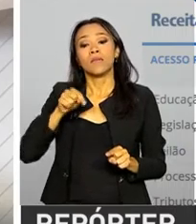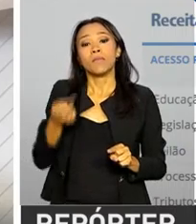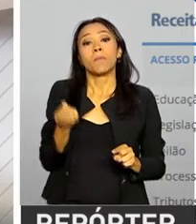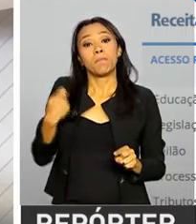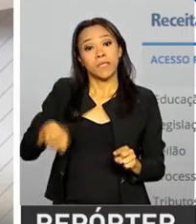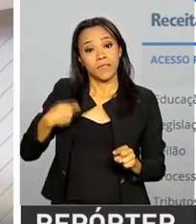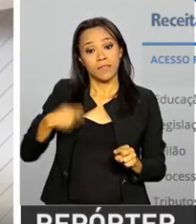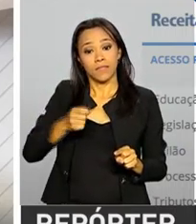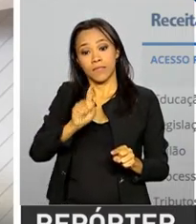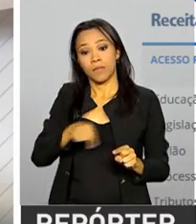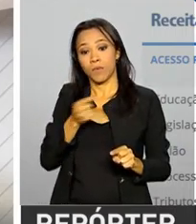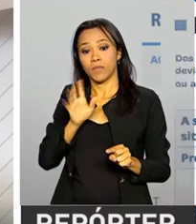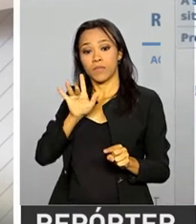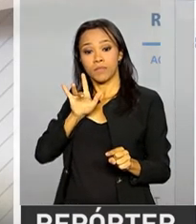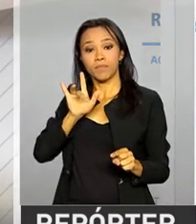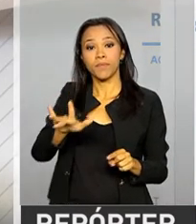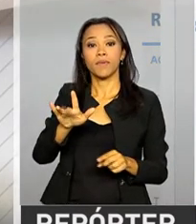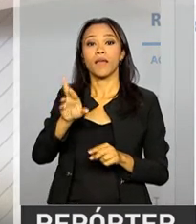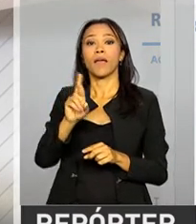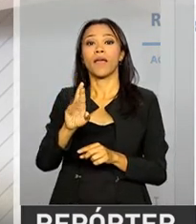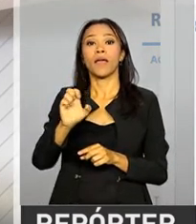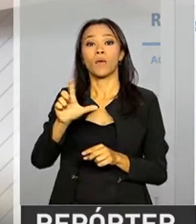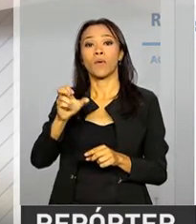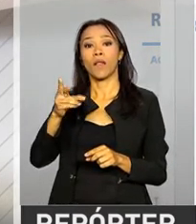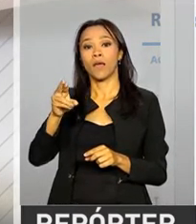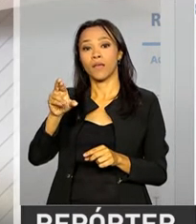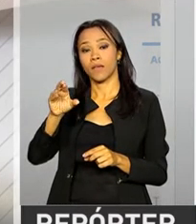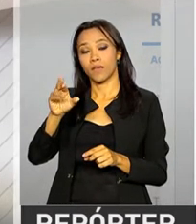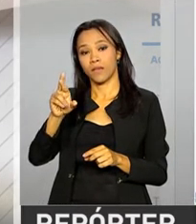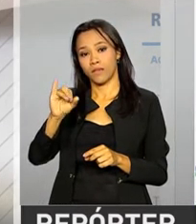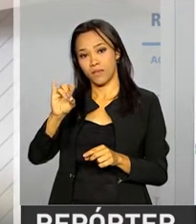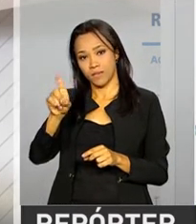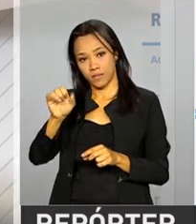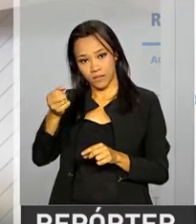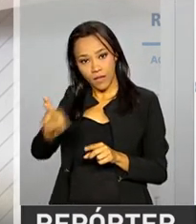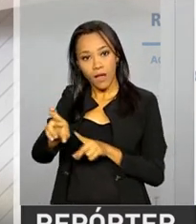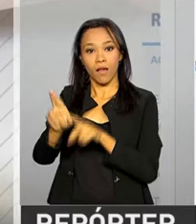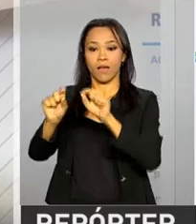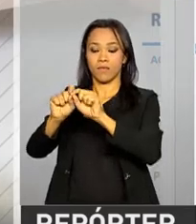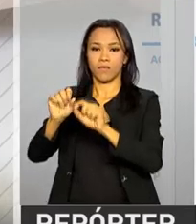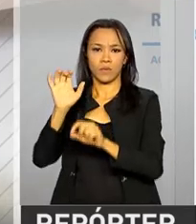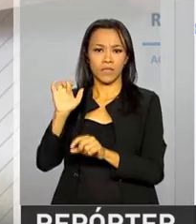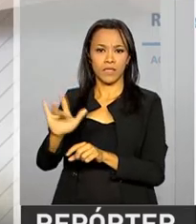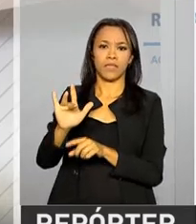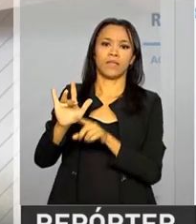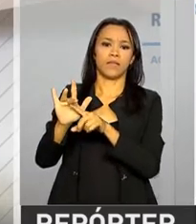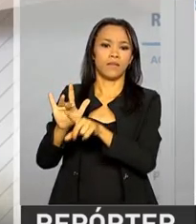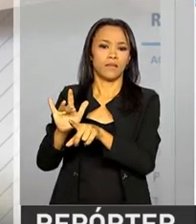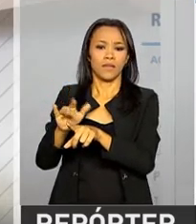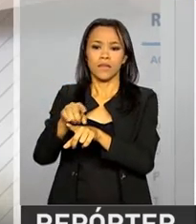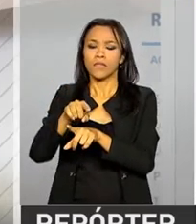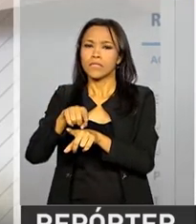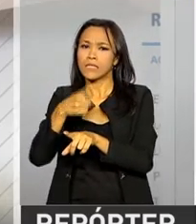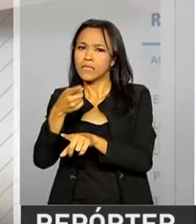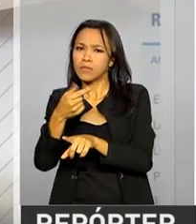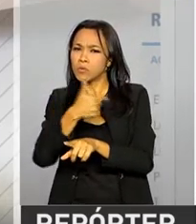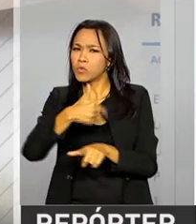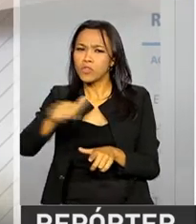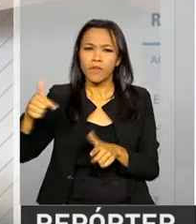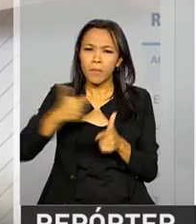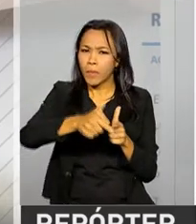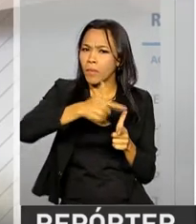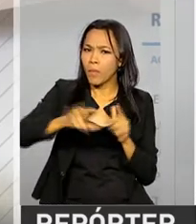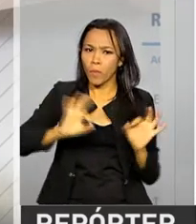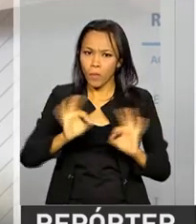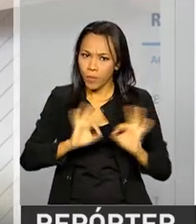preciso clicar em regularizar cadastro cpf a regularização poderá ser feita quando não houver pendências na entrega de